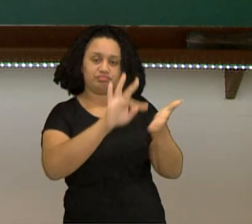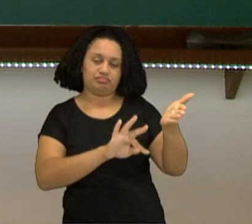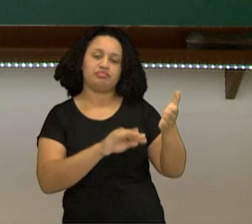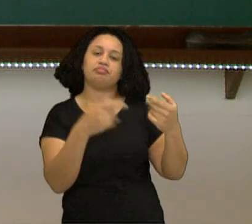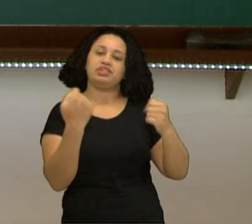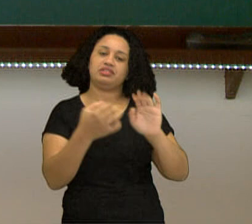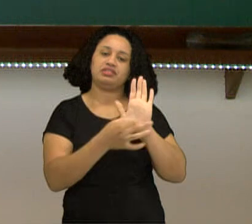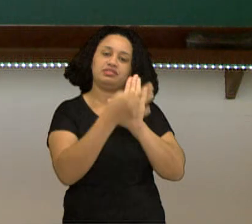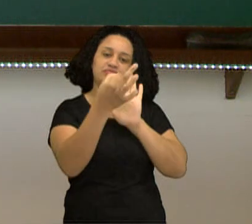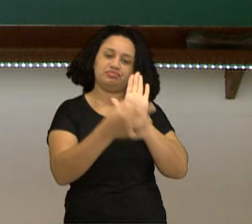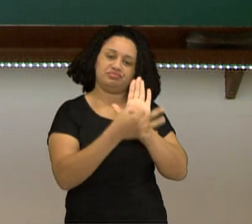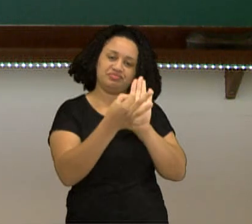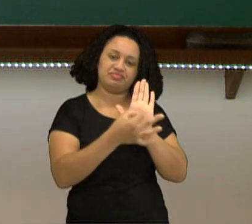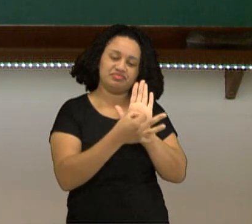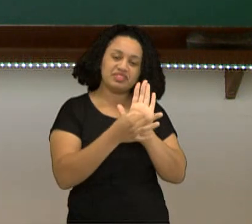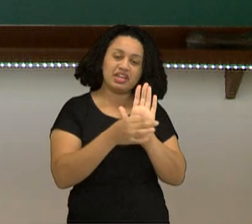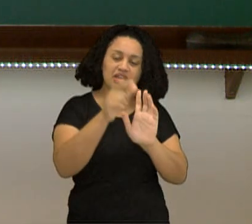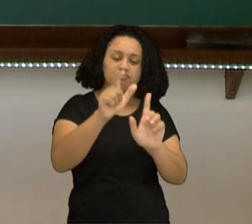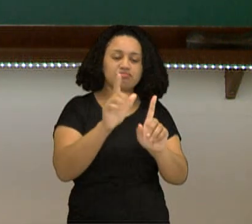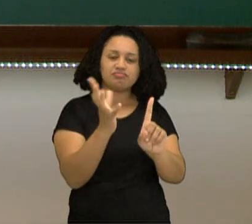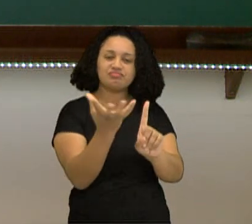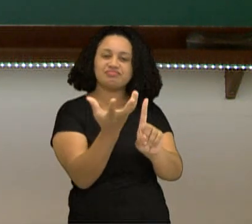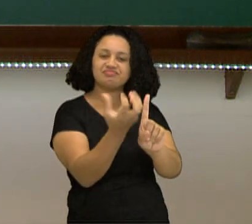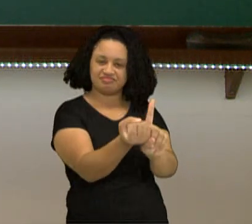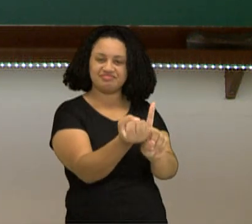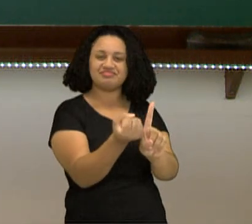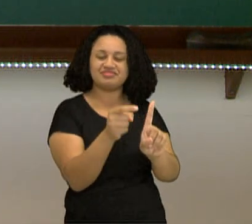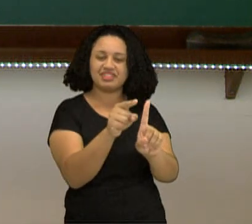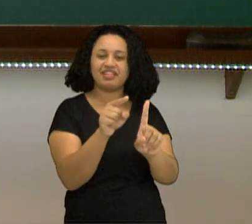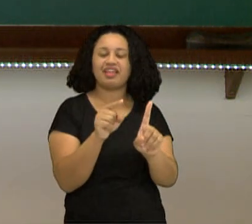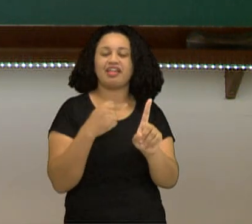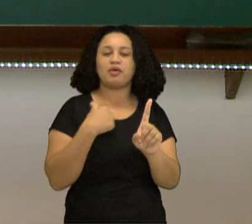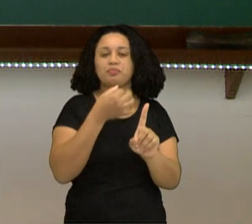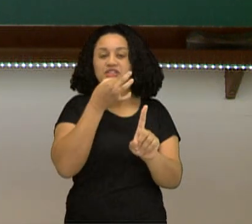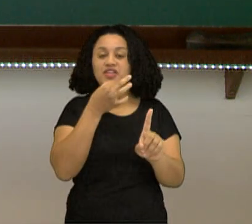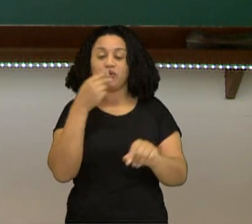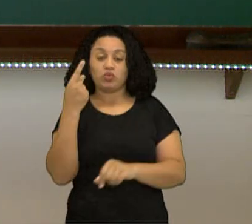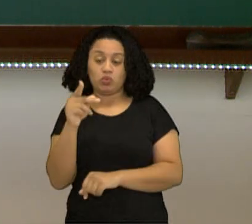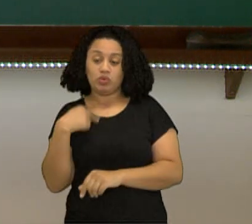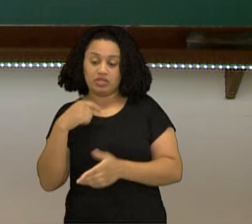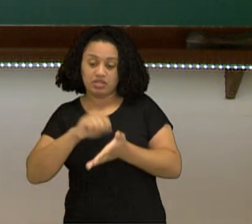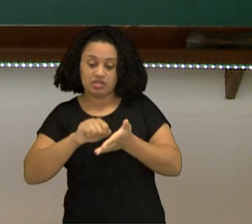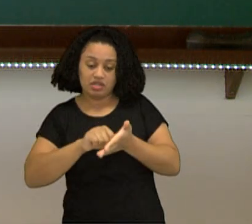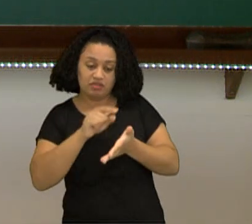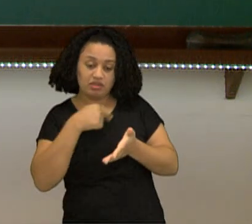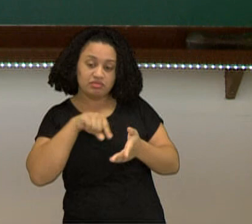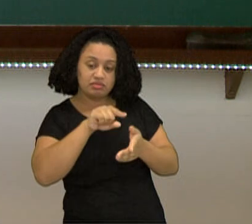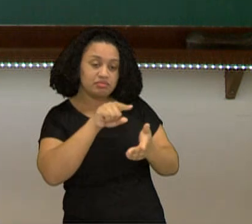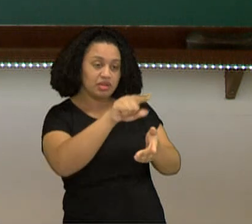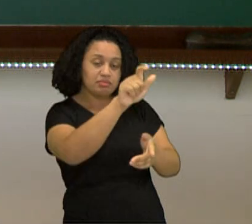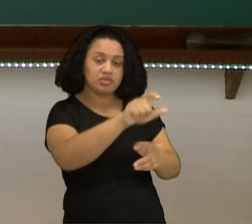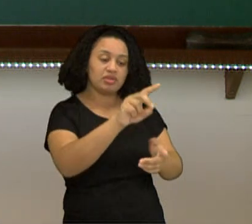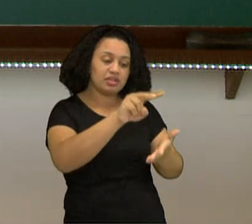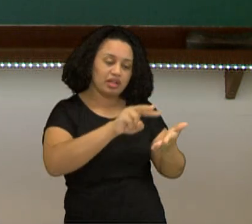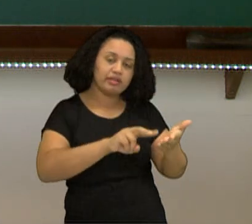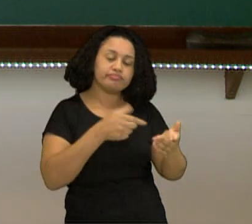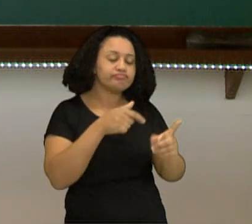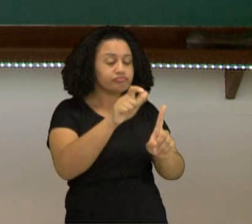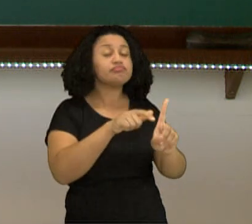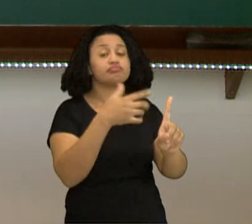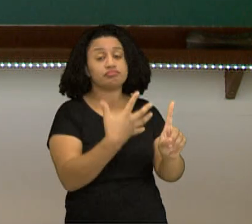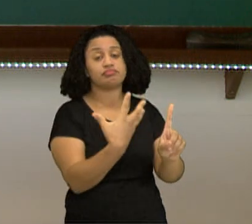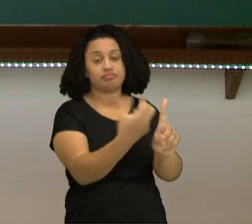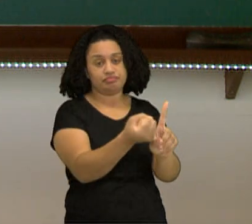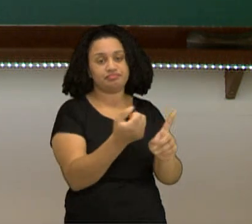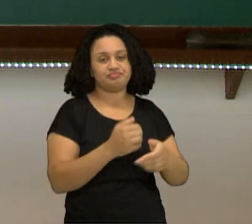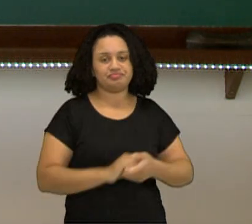argumentar, convencer o leitor da sua tese, da sua opinião. Então, vocês viram também a enorme sugestão